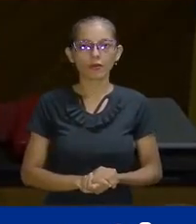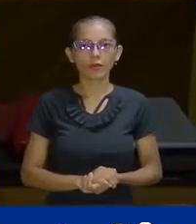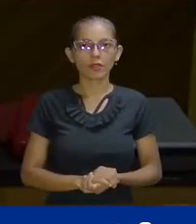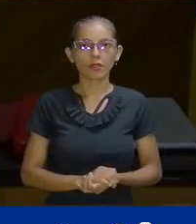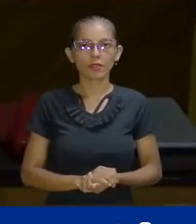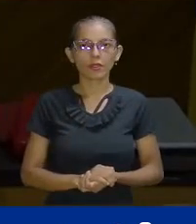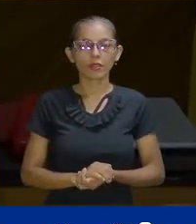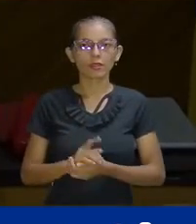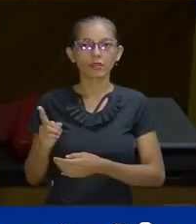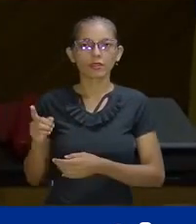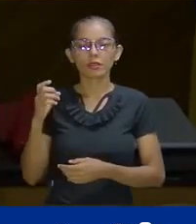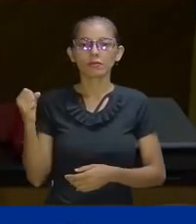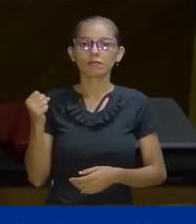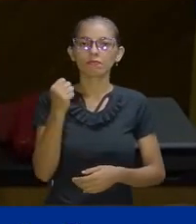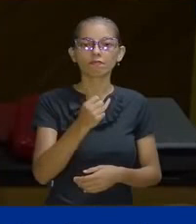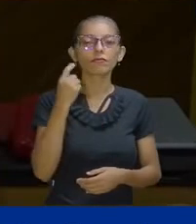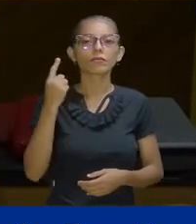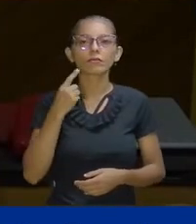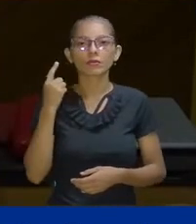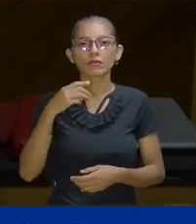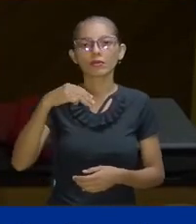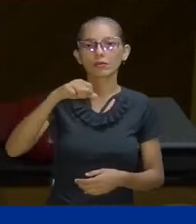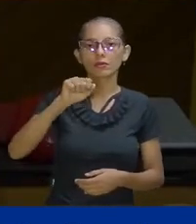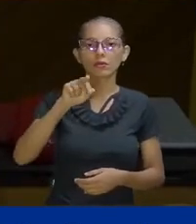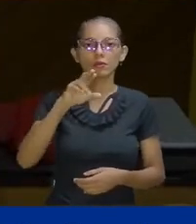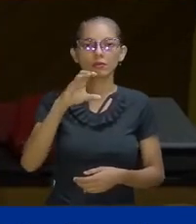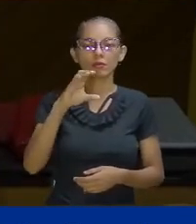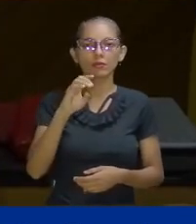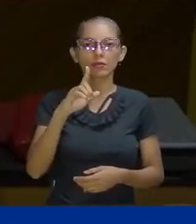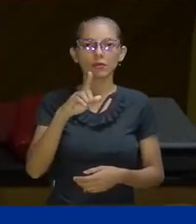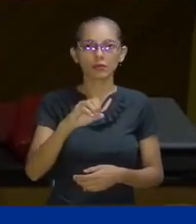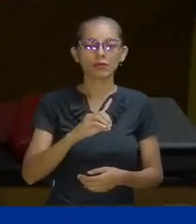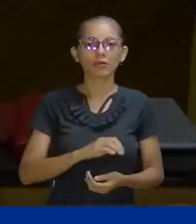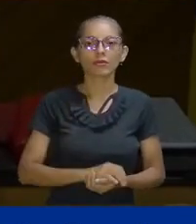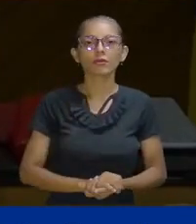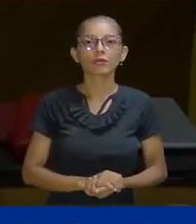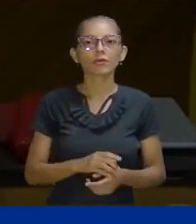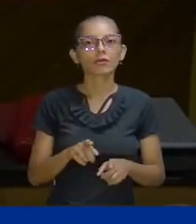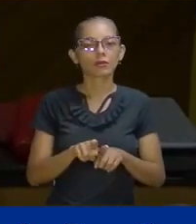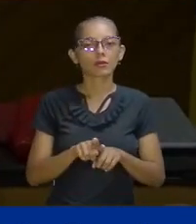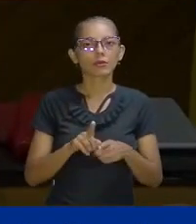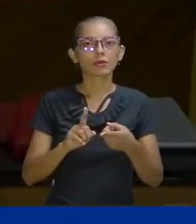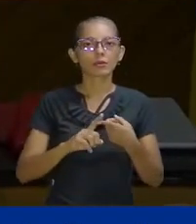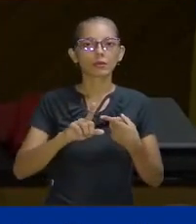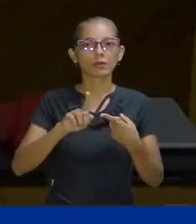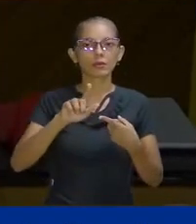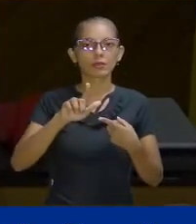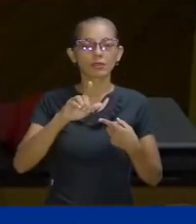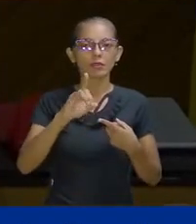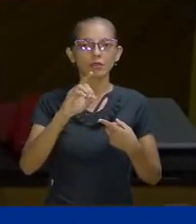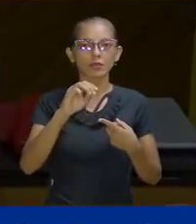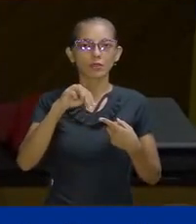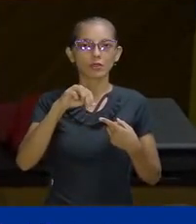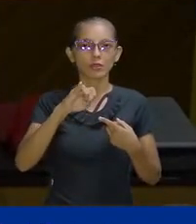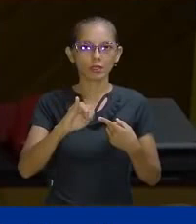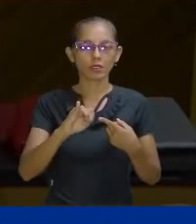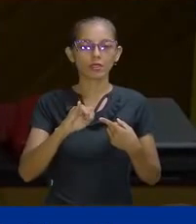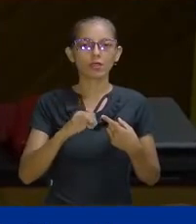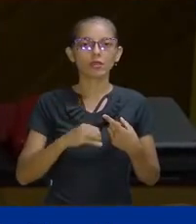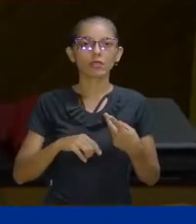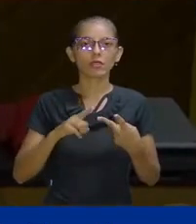Ferreira Leal, que também fará sustentação oral, e também investigados Geudinei Figueira